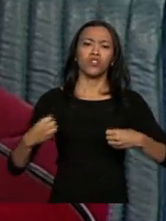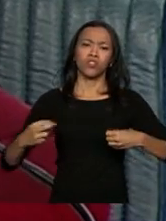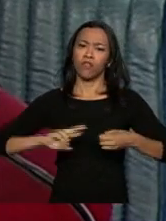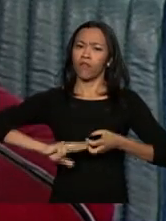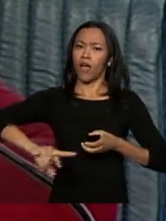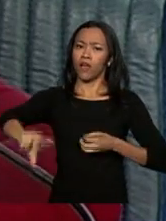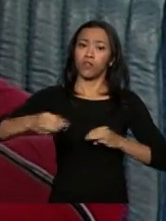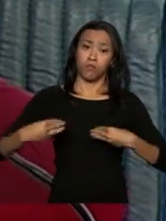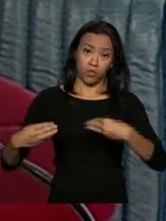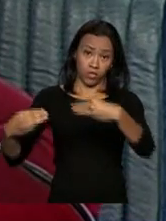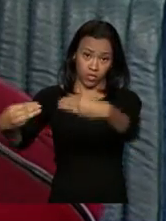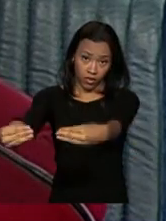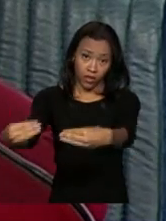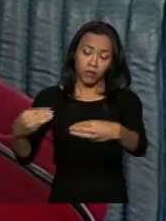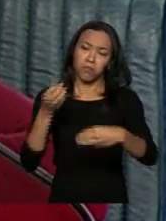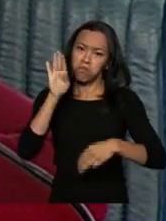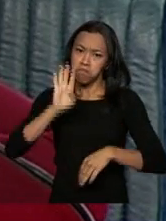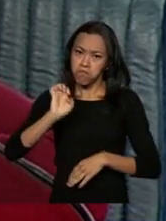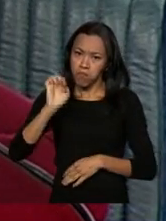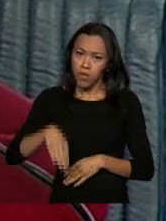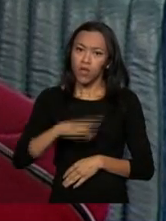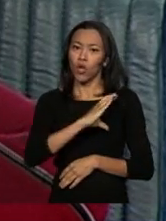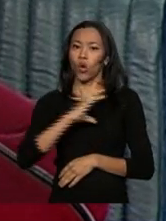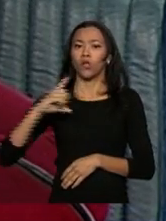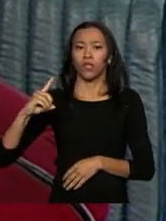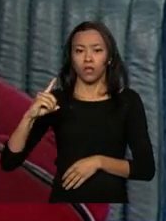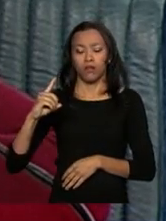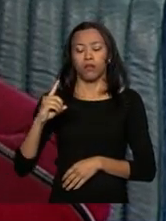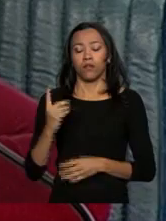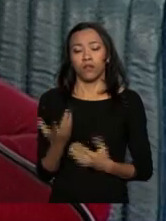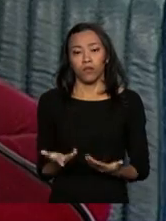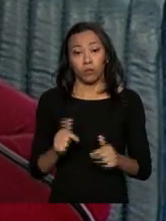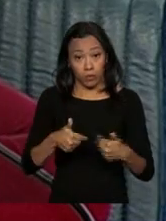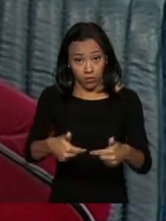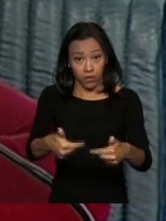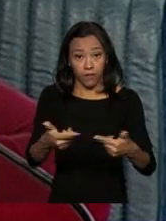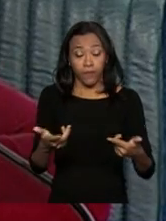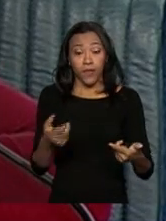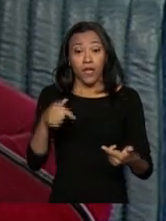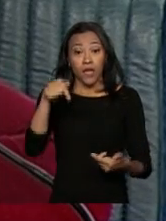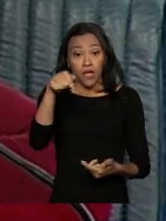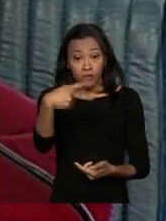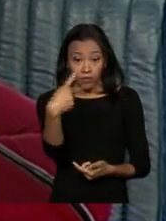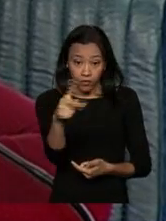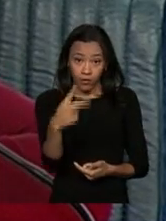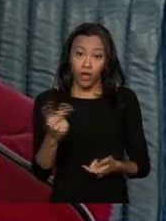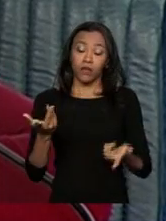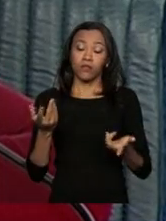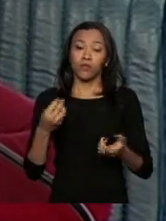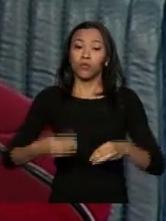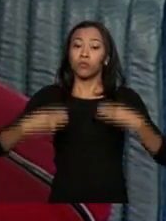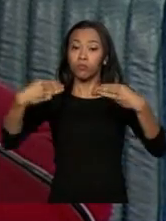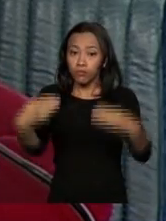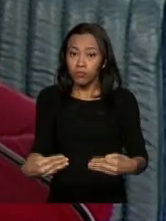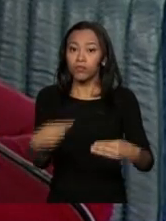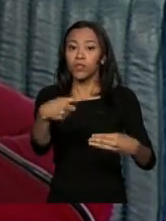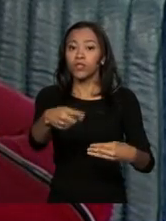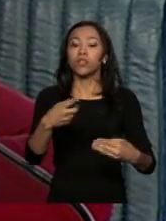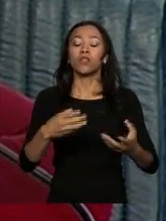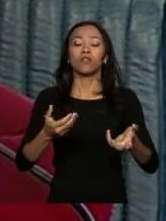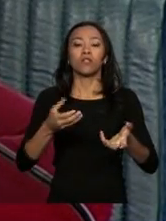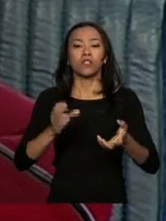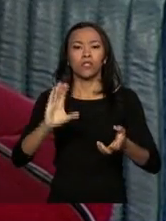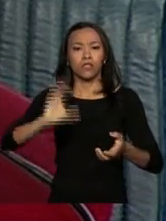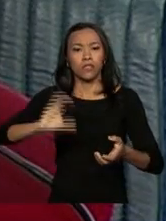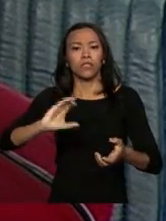governamental bem coordenada e e orquestrada o mcti no nosso caso eh tem como como